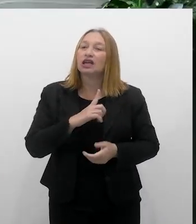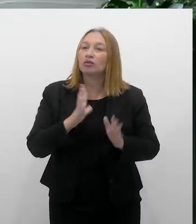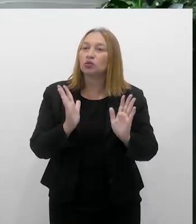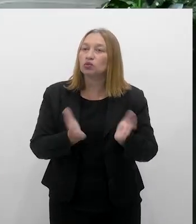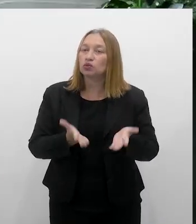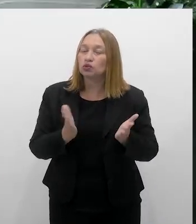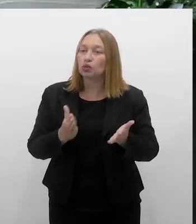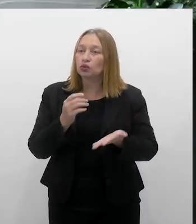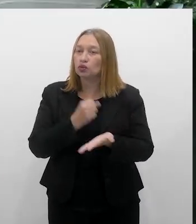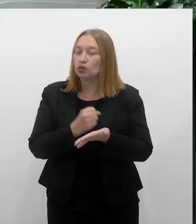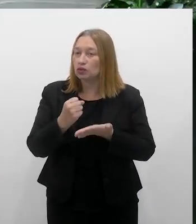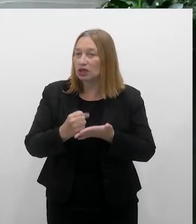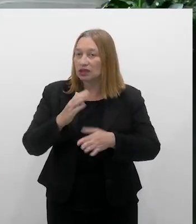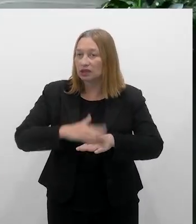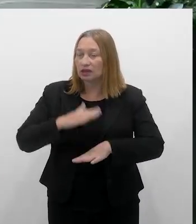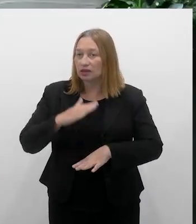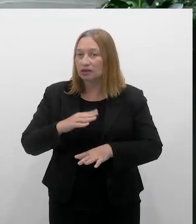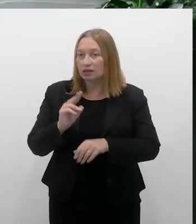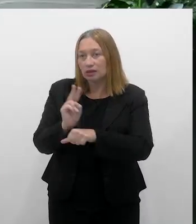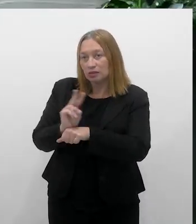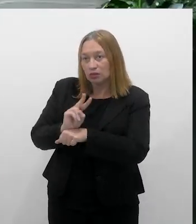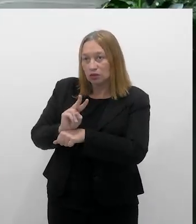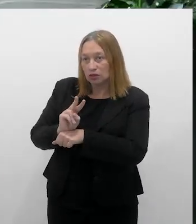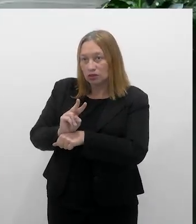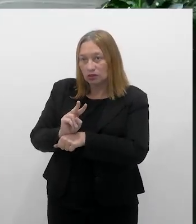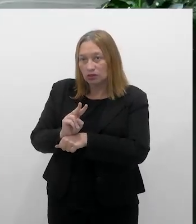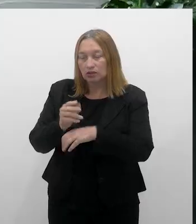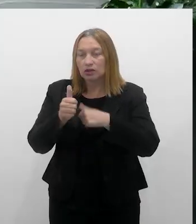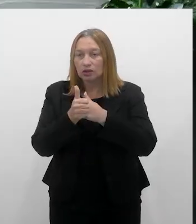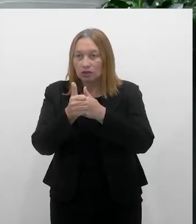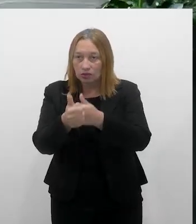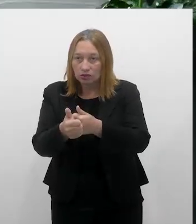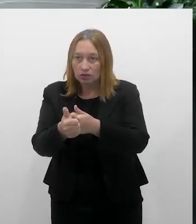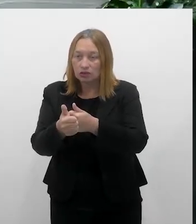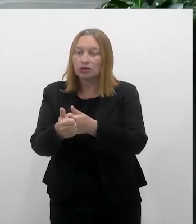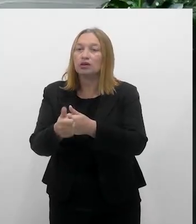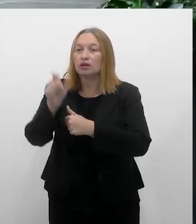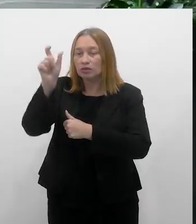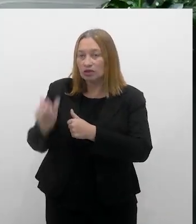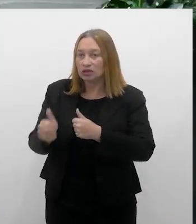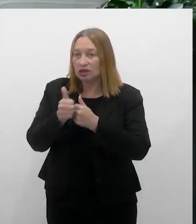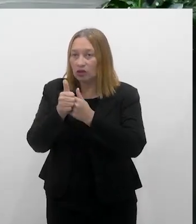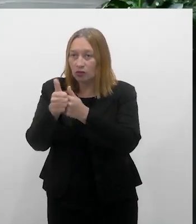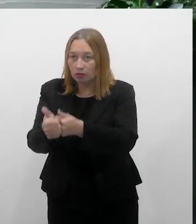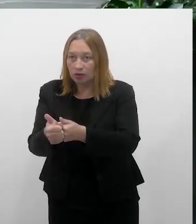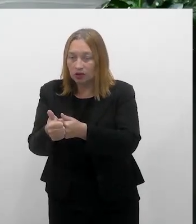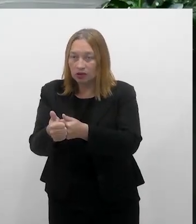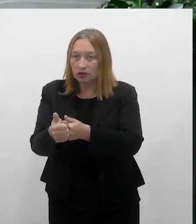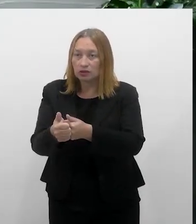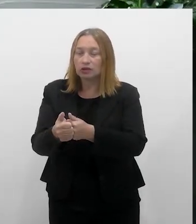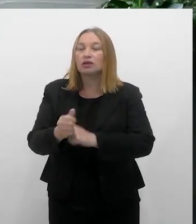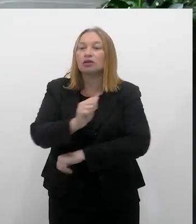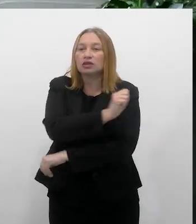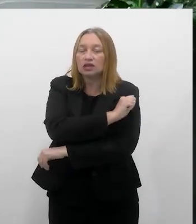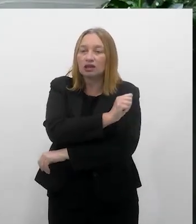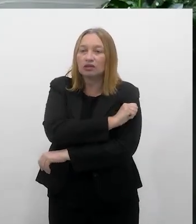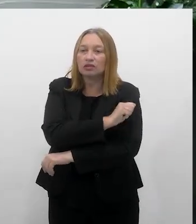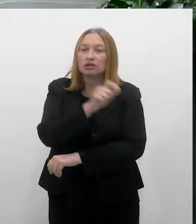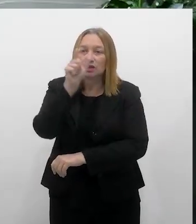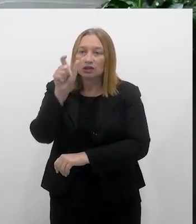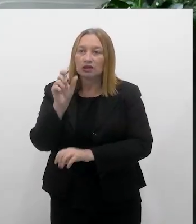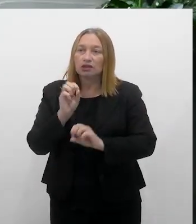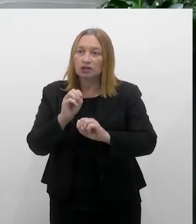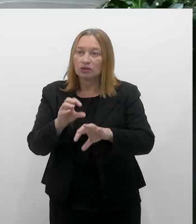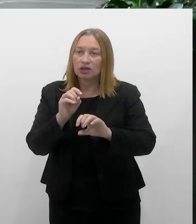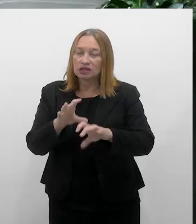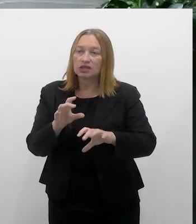grande. Nós temos hoje um contrato maior com os monitores e acompanhantes desses